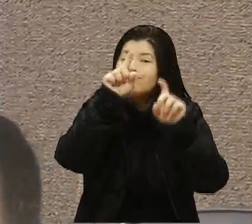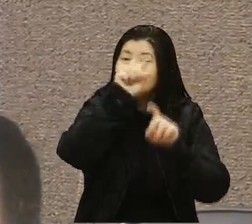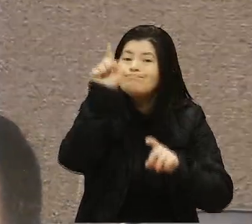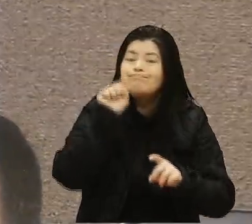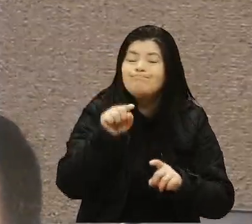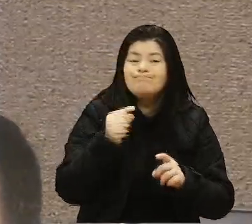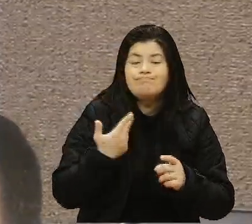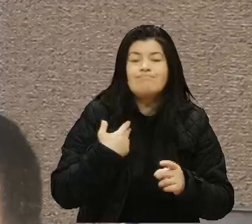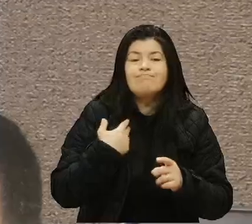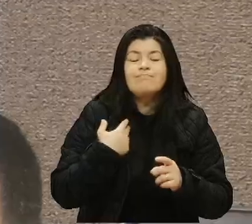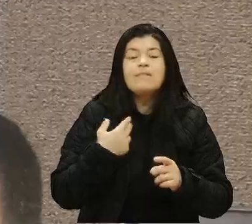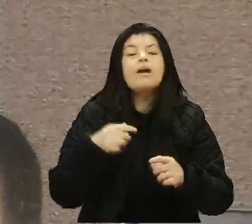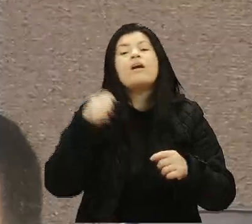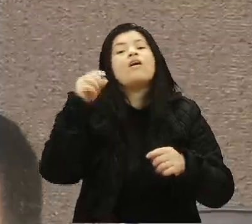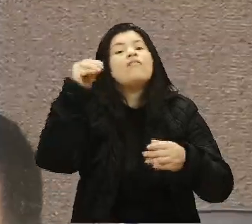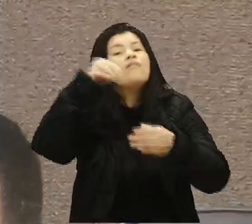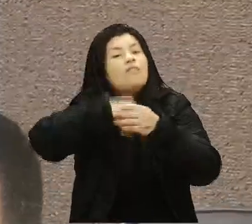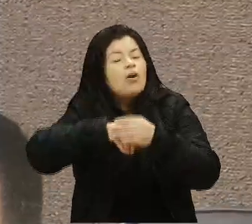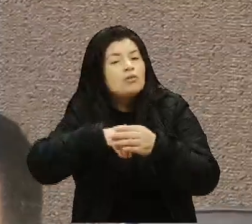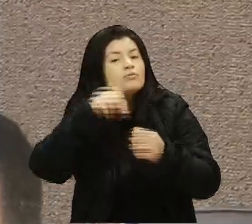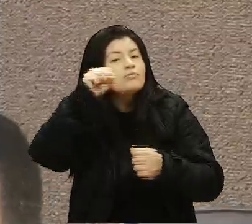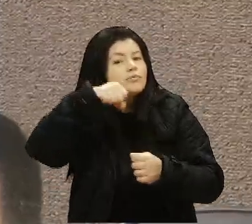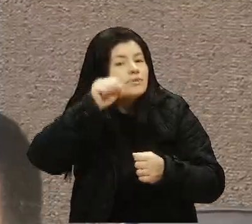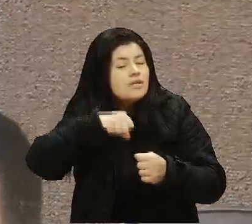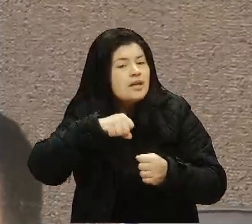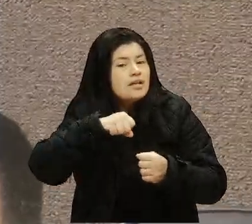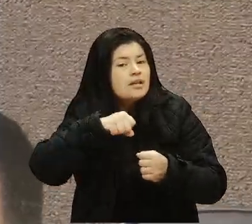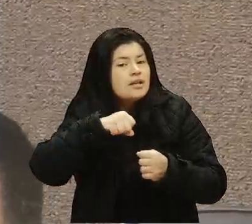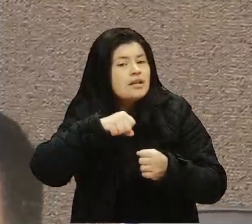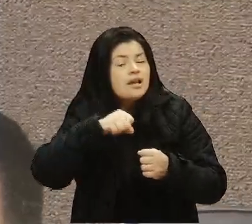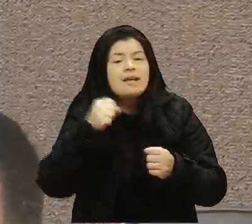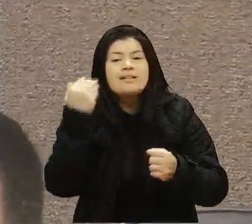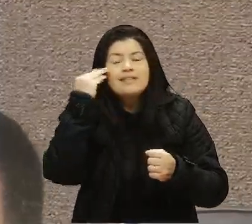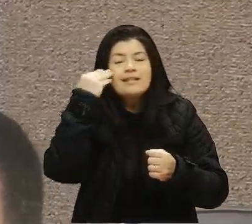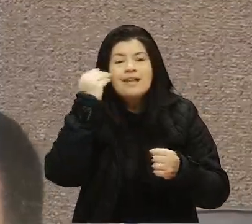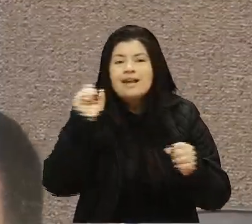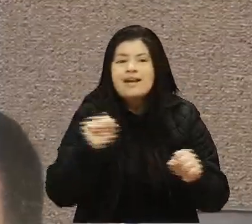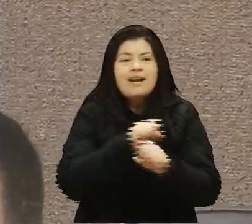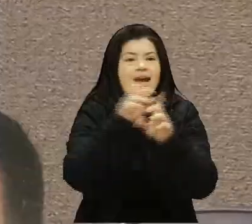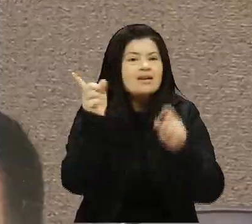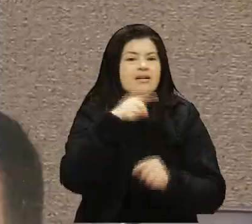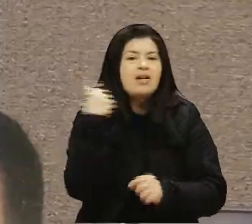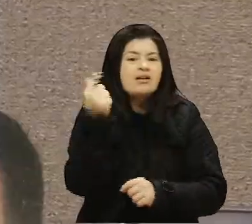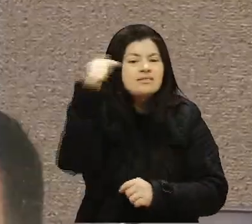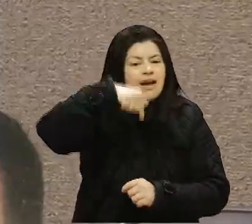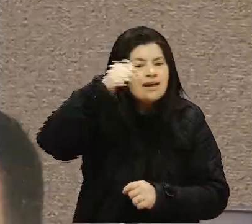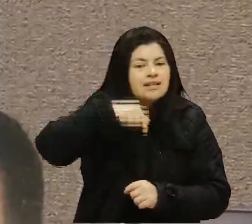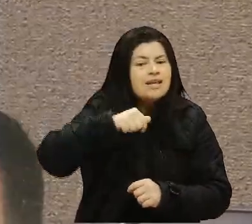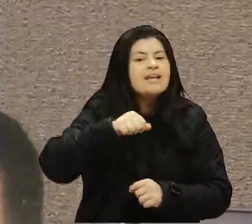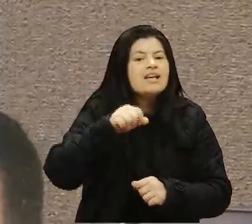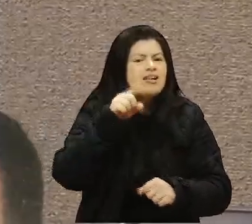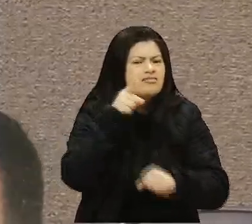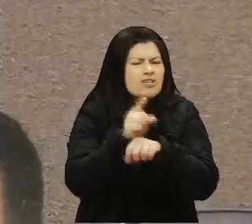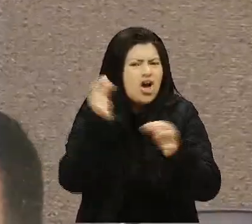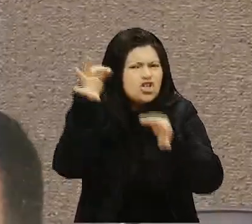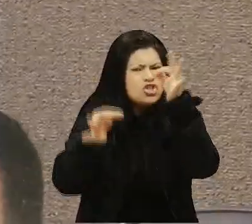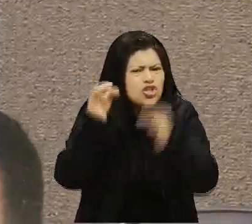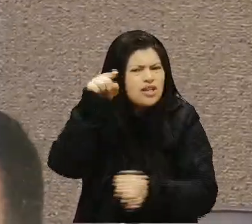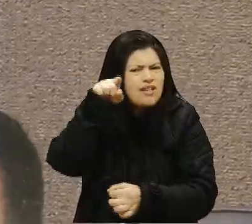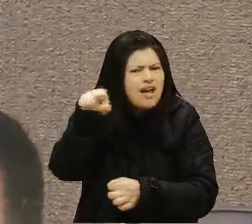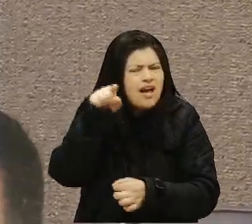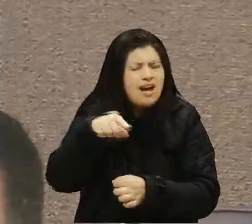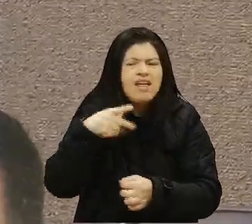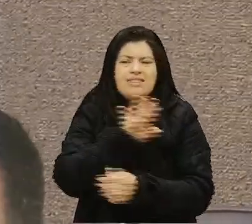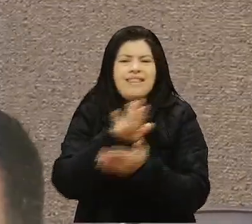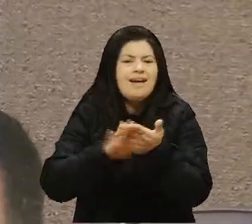pela admissibilidade deste processo, com o entendimento claro de que nós não estamos aqui acusando, julgando especificamente